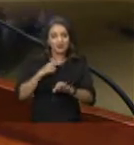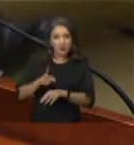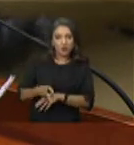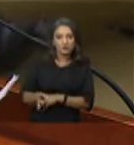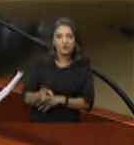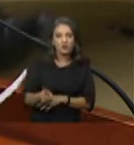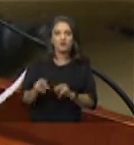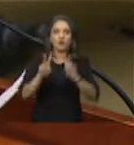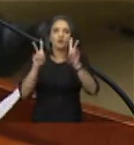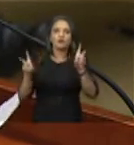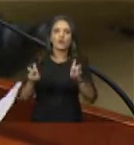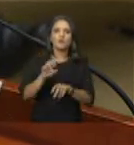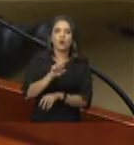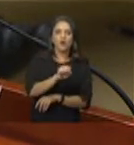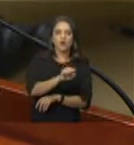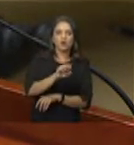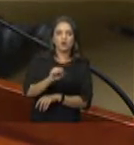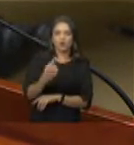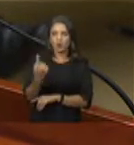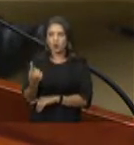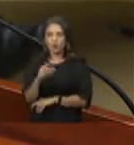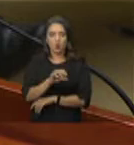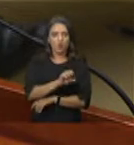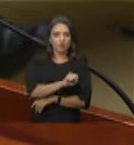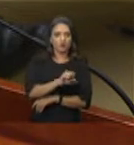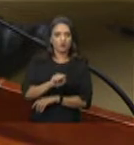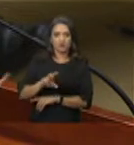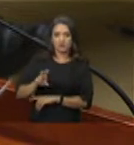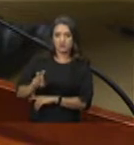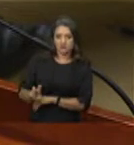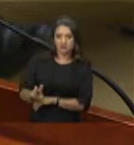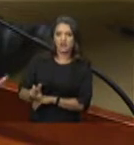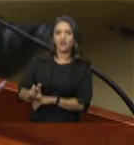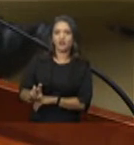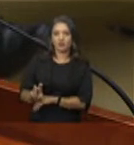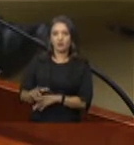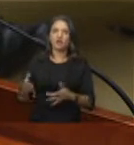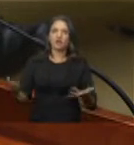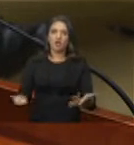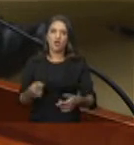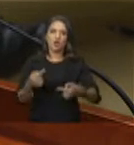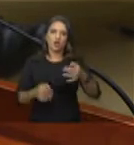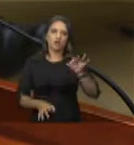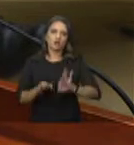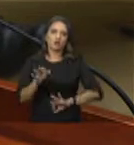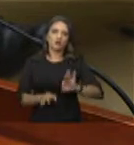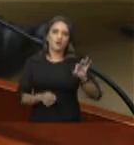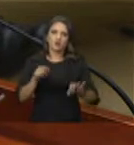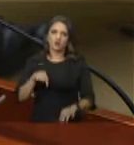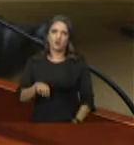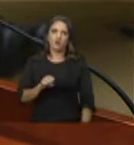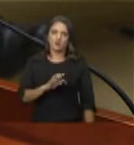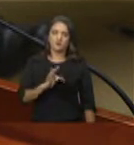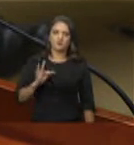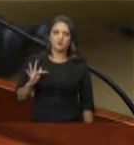dos temas 881 e 885 que estão em julgamento nesta corte